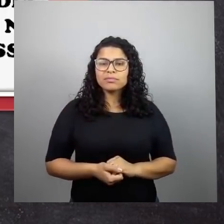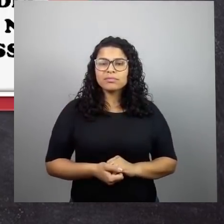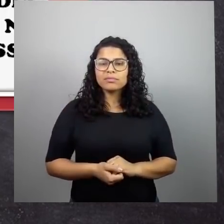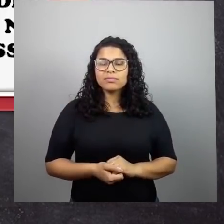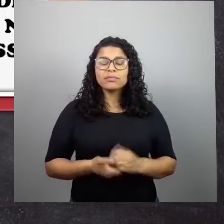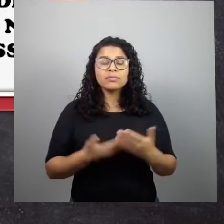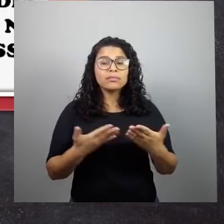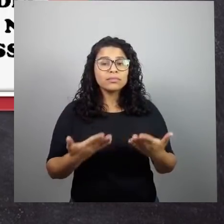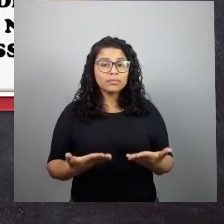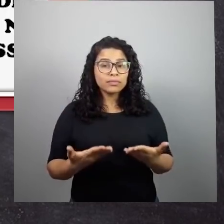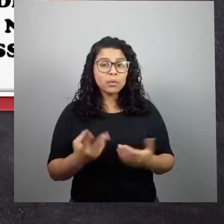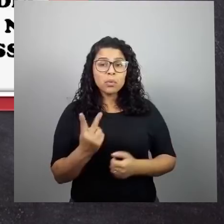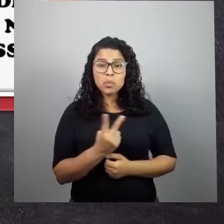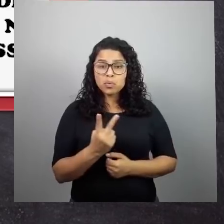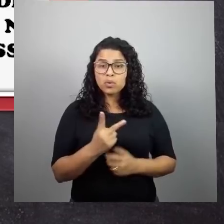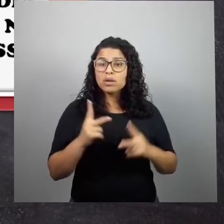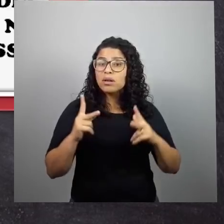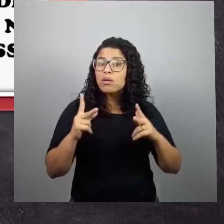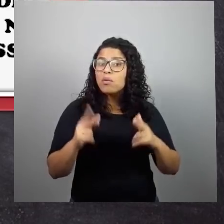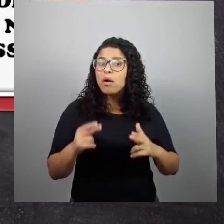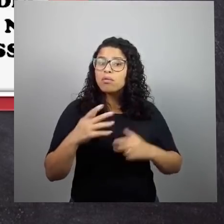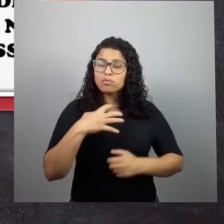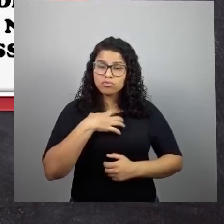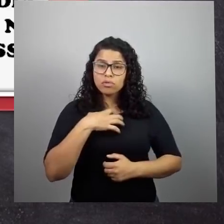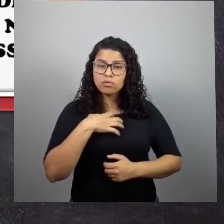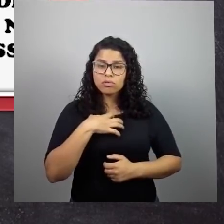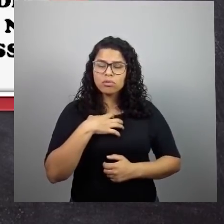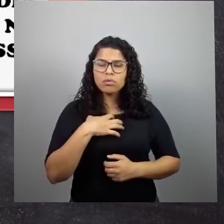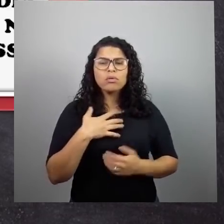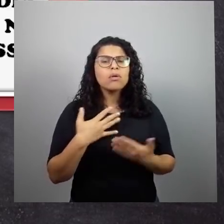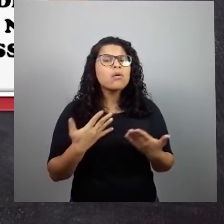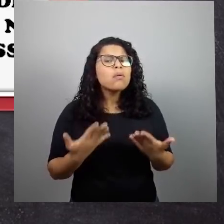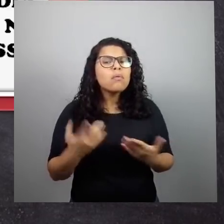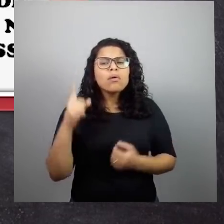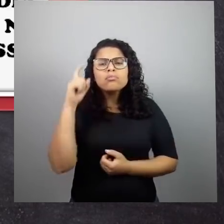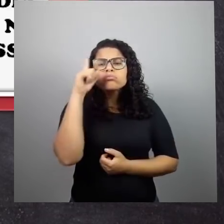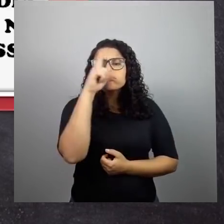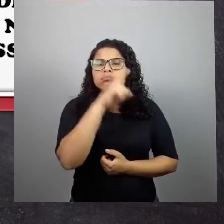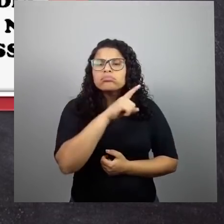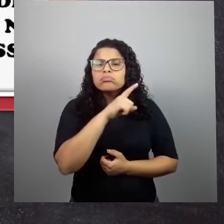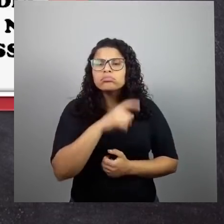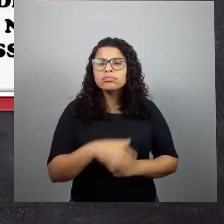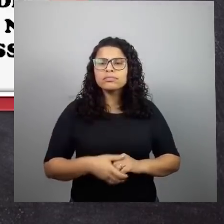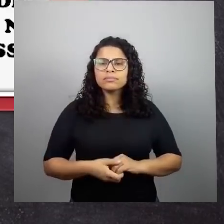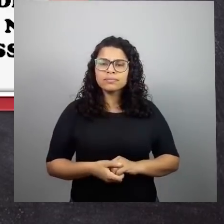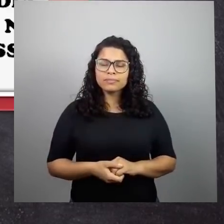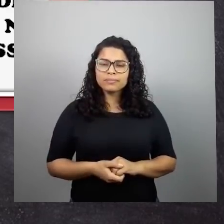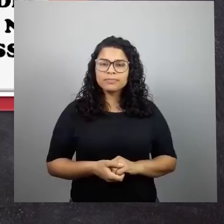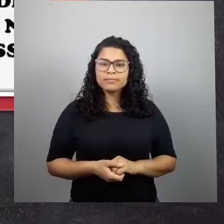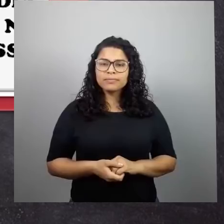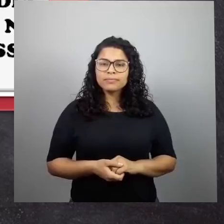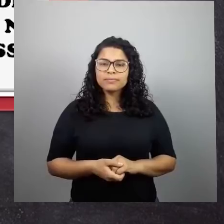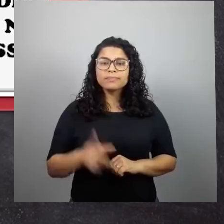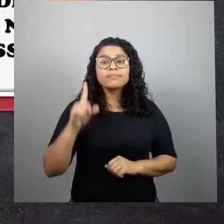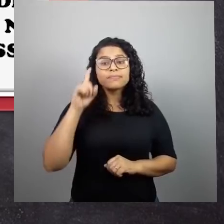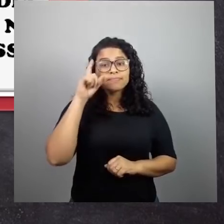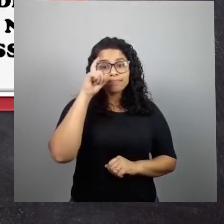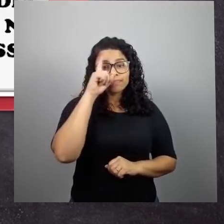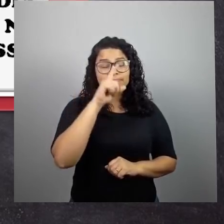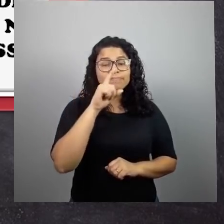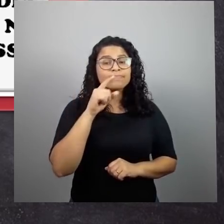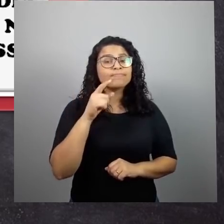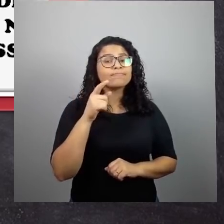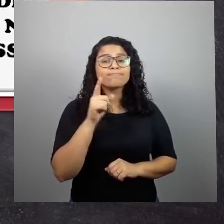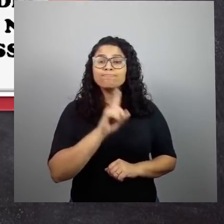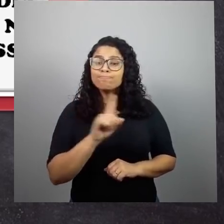Então, se as duas situações são iguais, qual é a dificuldade? Então, a